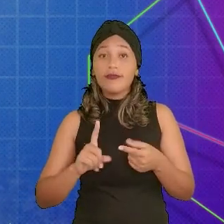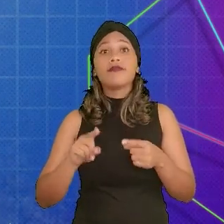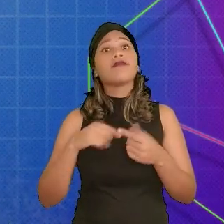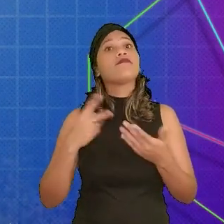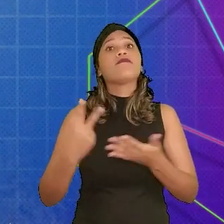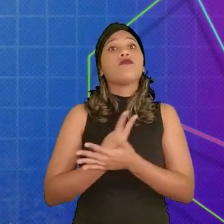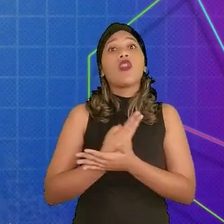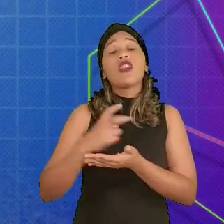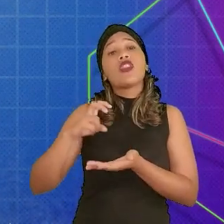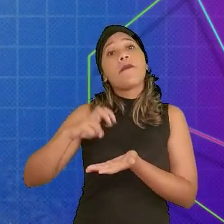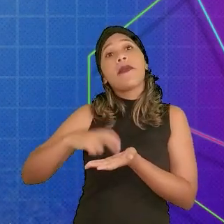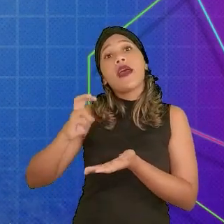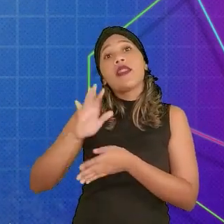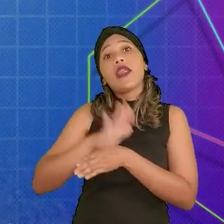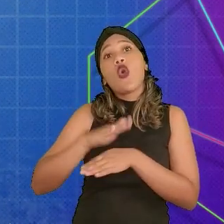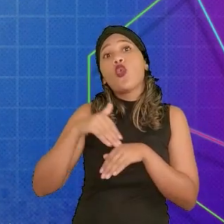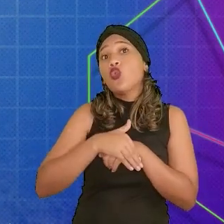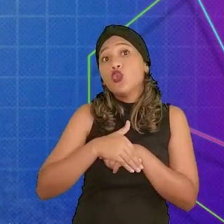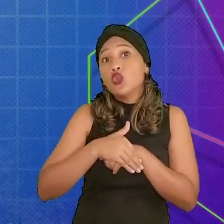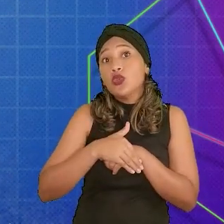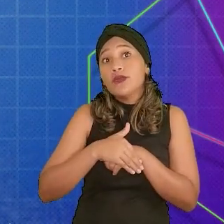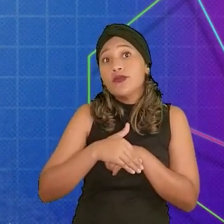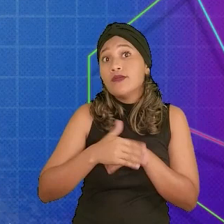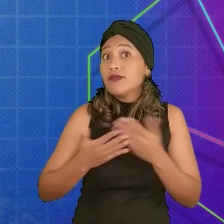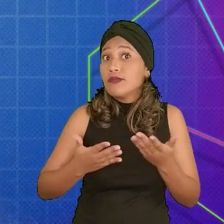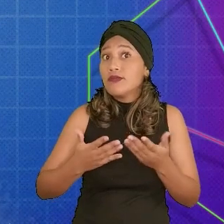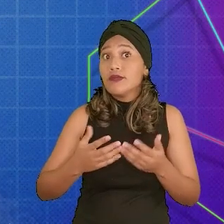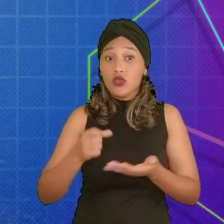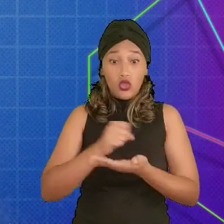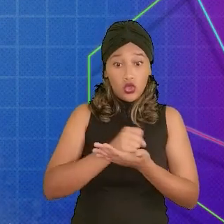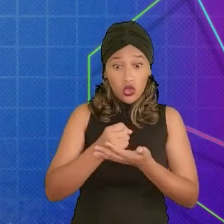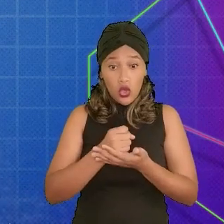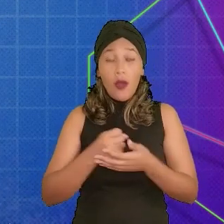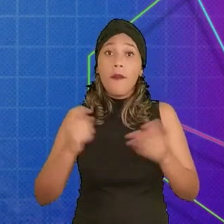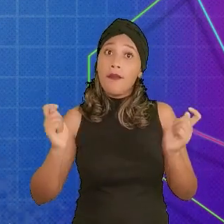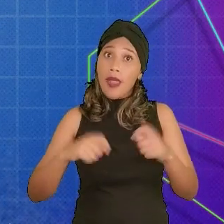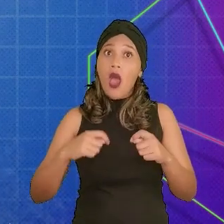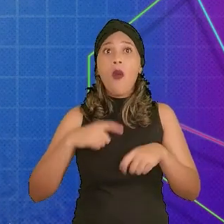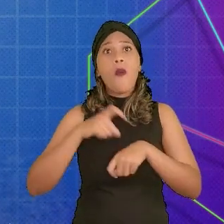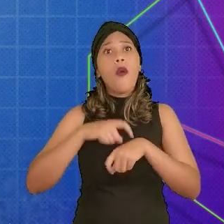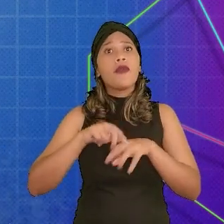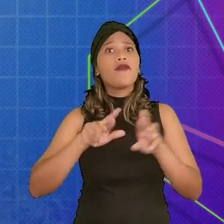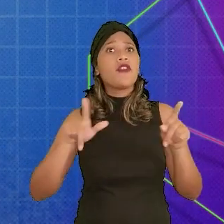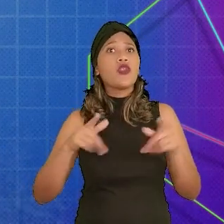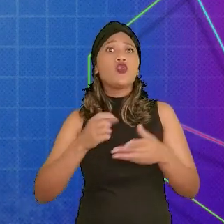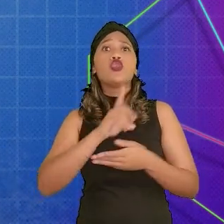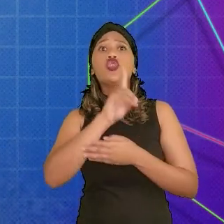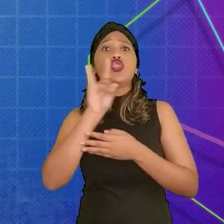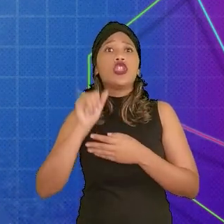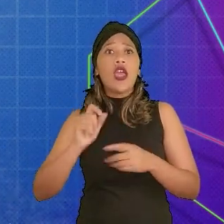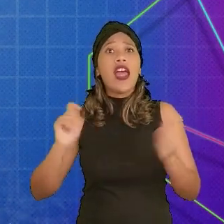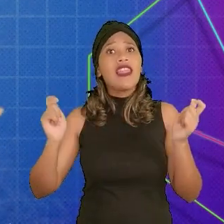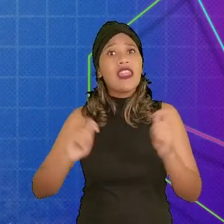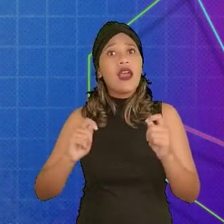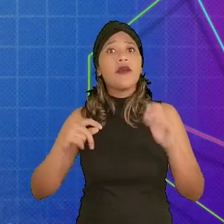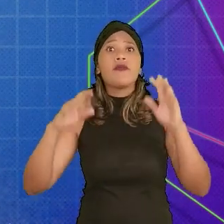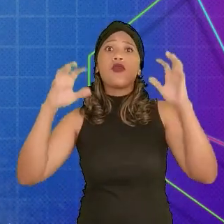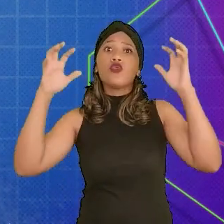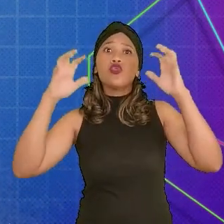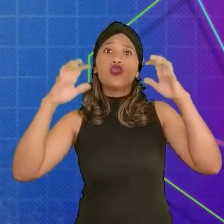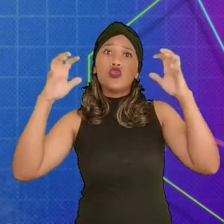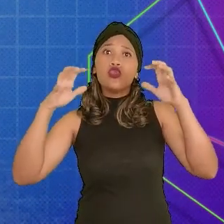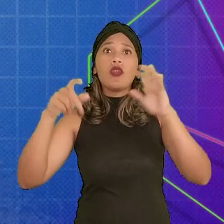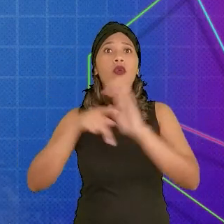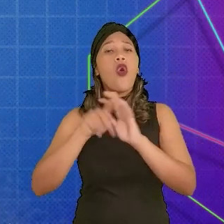nível acontece em uma manhã, tarde ou noite. Seu jogo pode ter outro momento do dia também. Imagina, pode ser uma chuva de lava